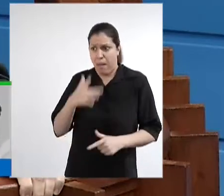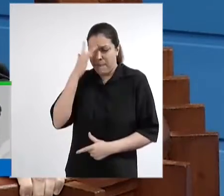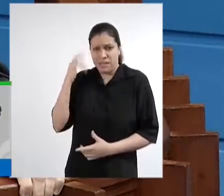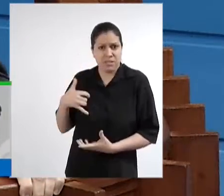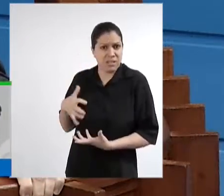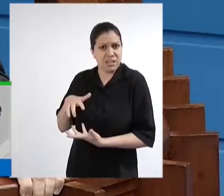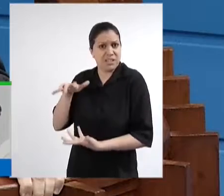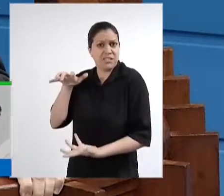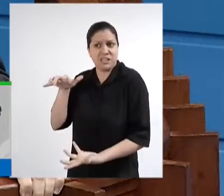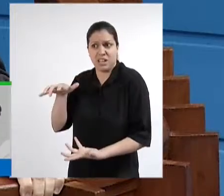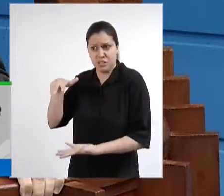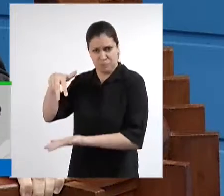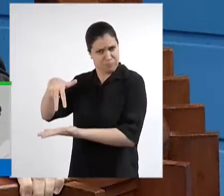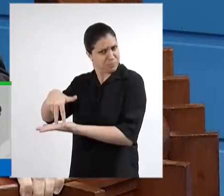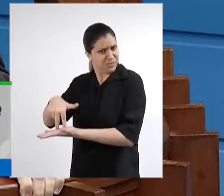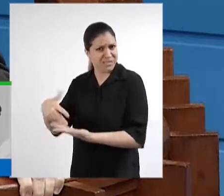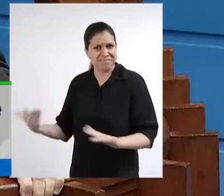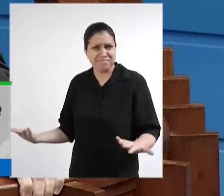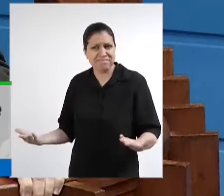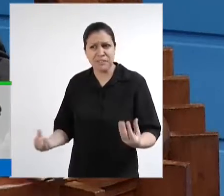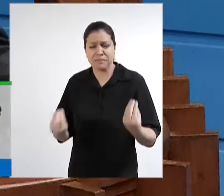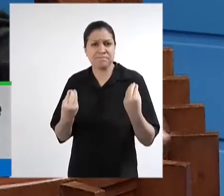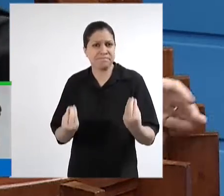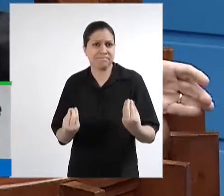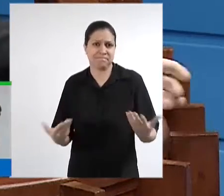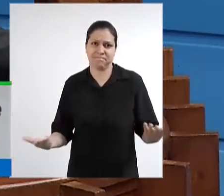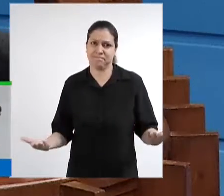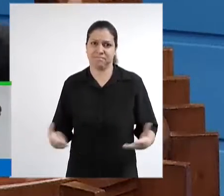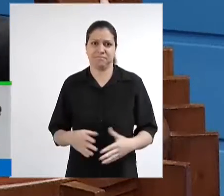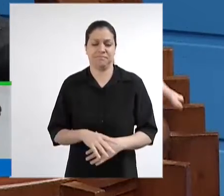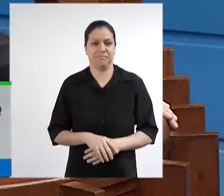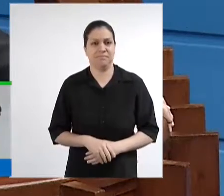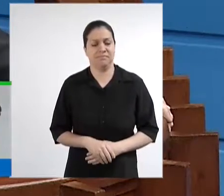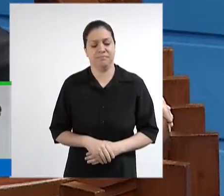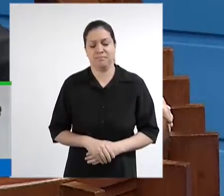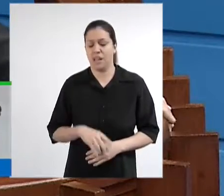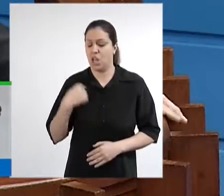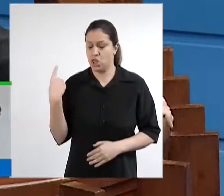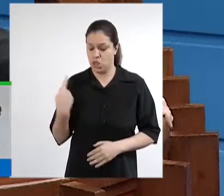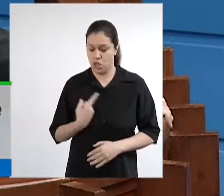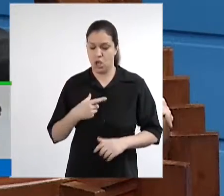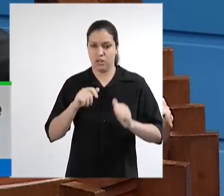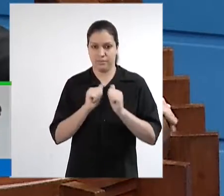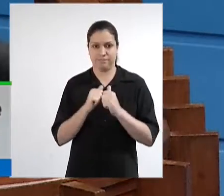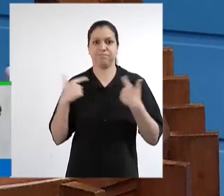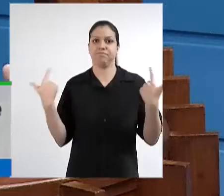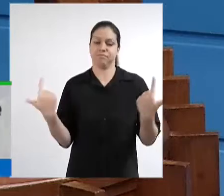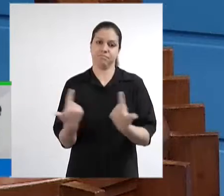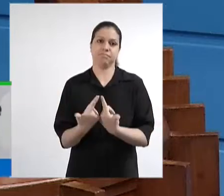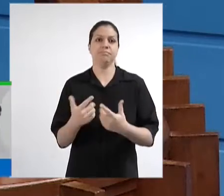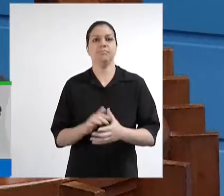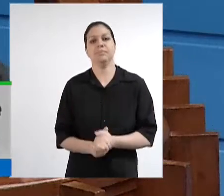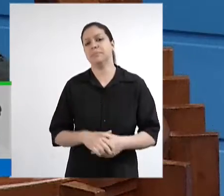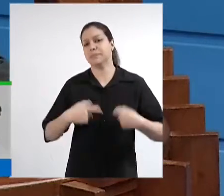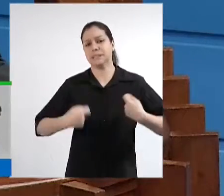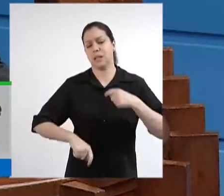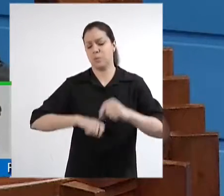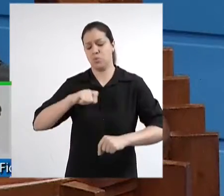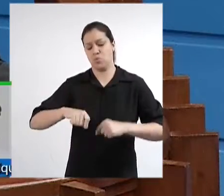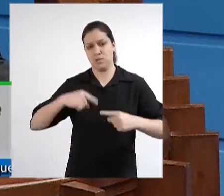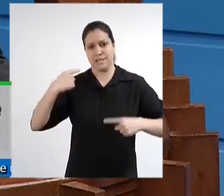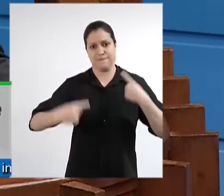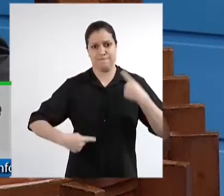nós estamos chegando. Então nós, dessa Casa de Leis, a Casa do Povo, precisamos fazer esse